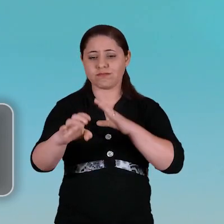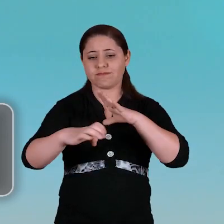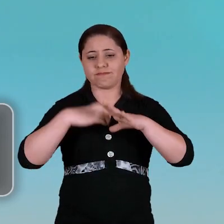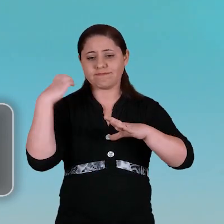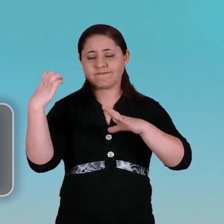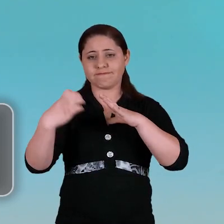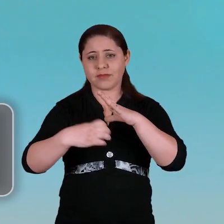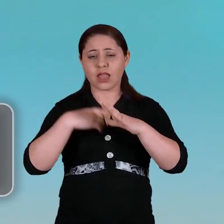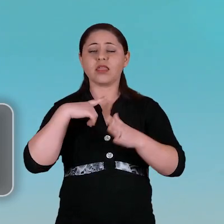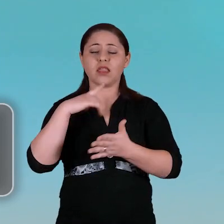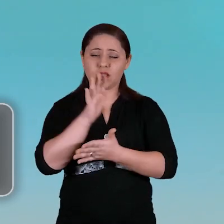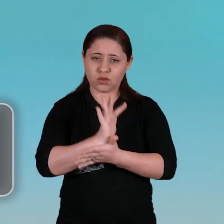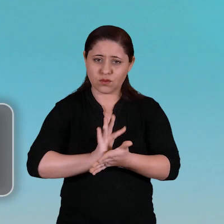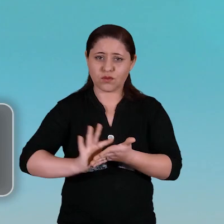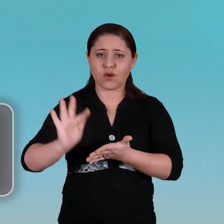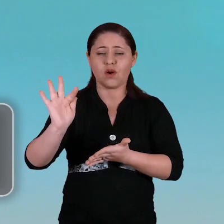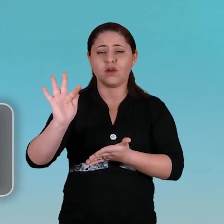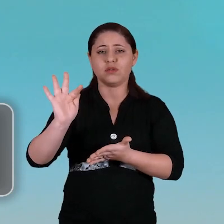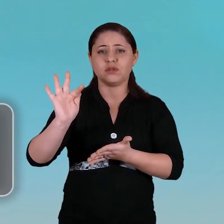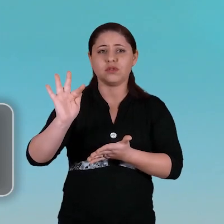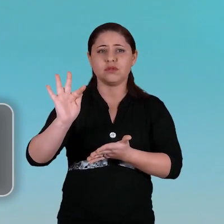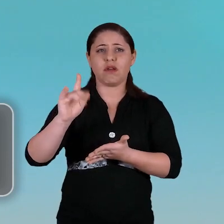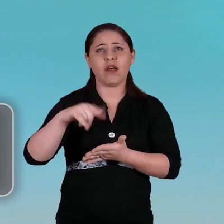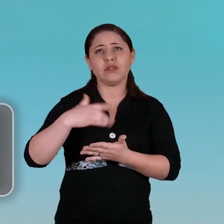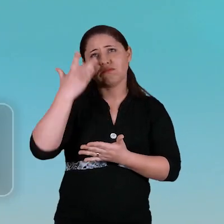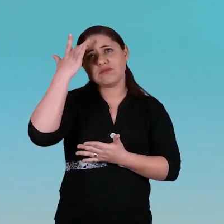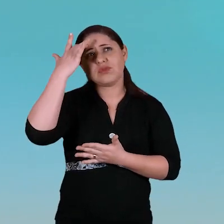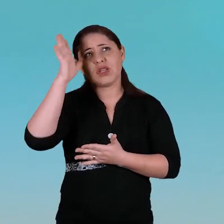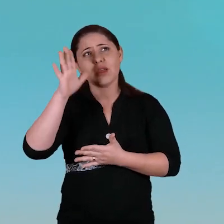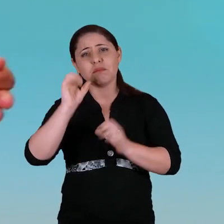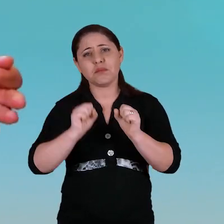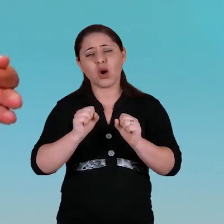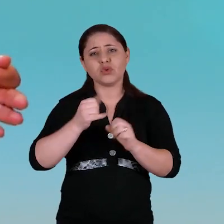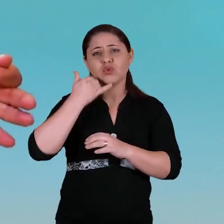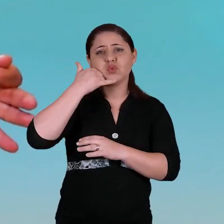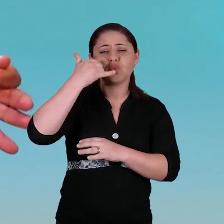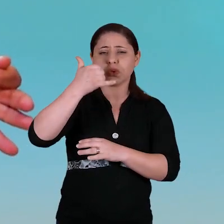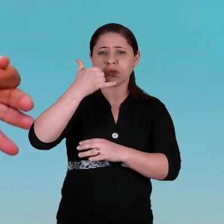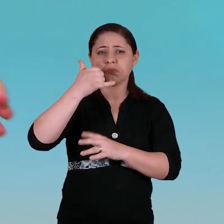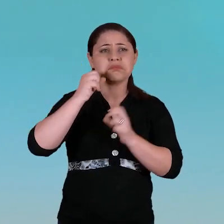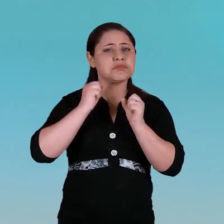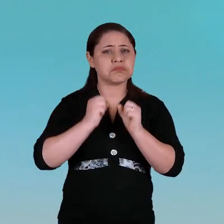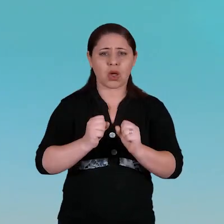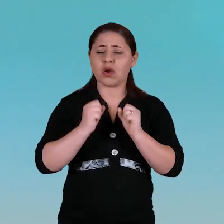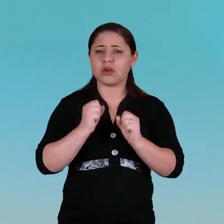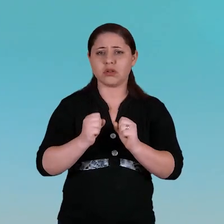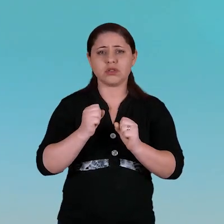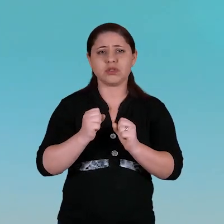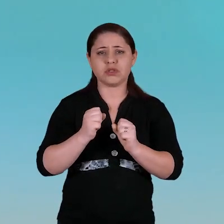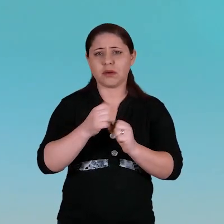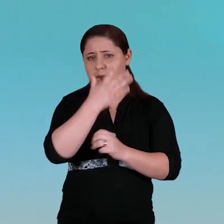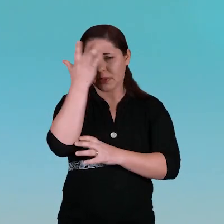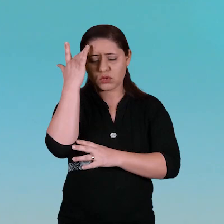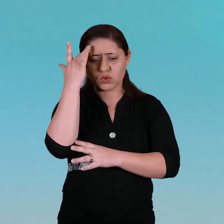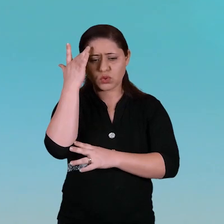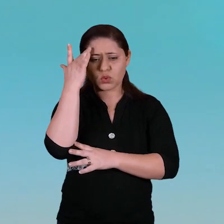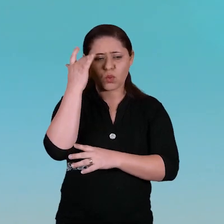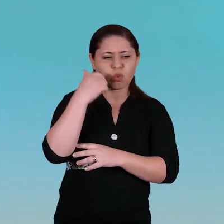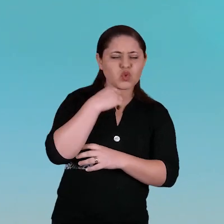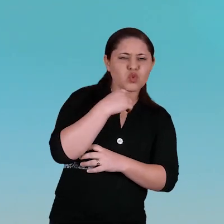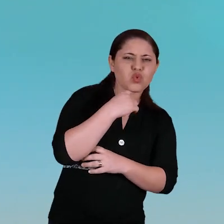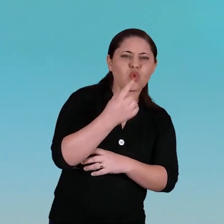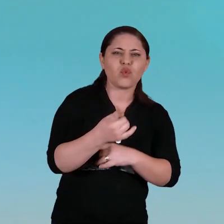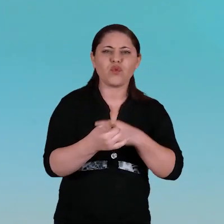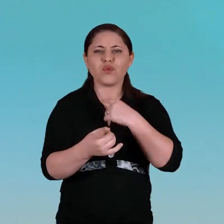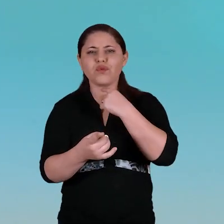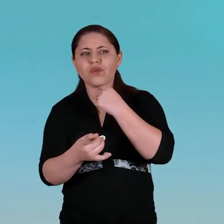Temos o e-mail do fórum e eu não sei, eu acho que eu posso colocar meu telefone à disposição, né? Para que se alguém tiver alguma dúvida,